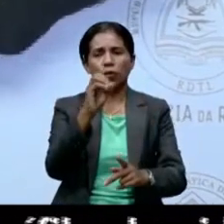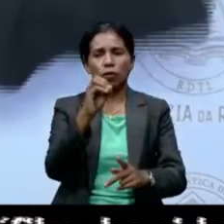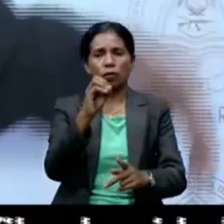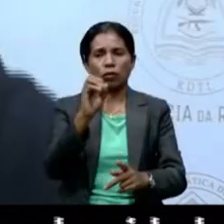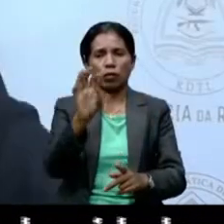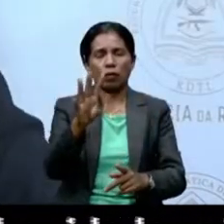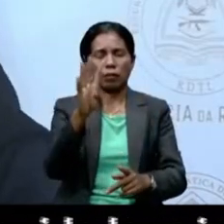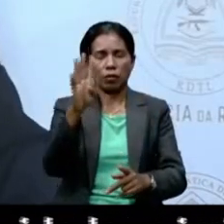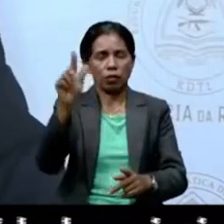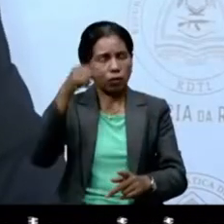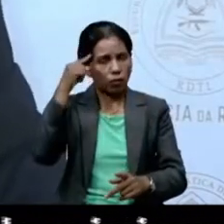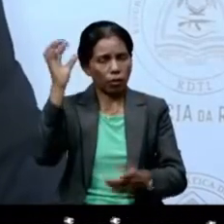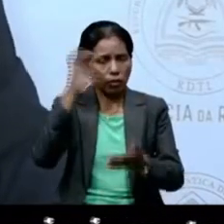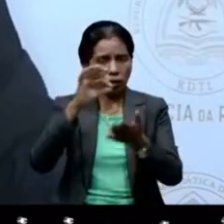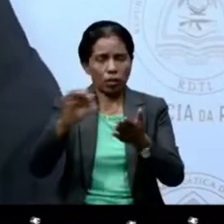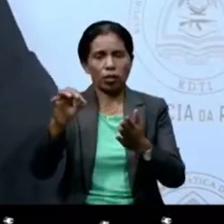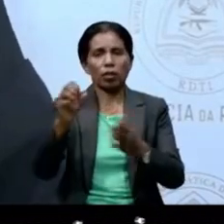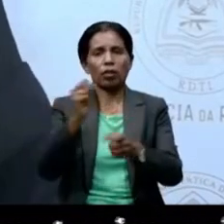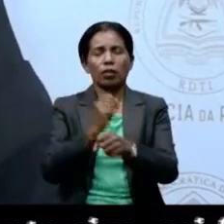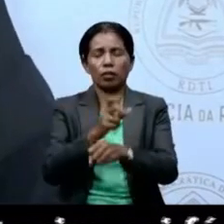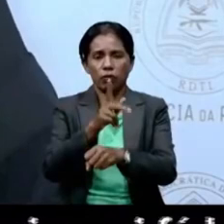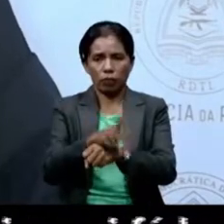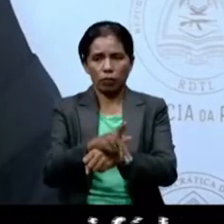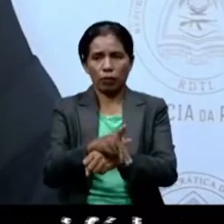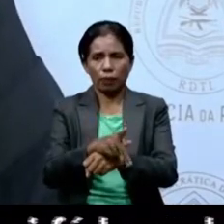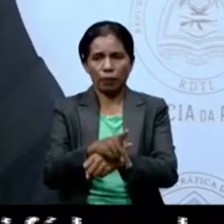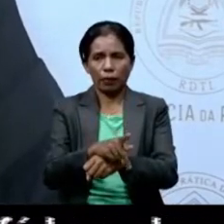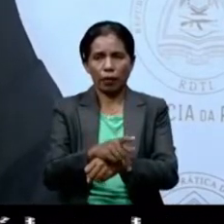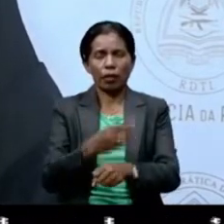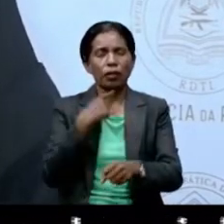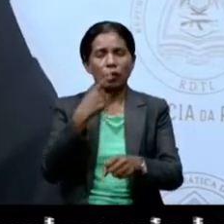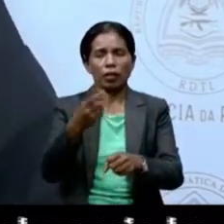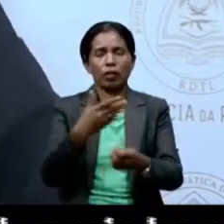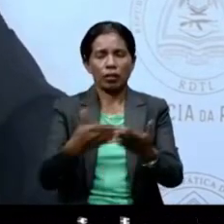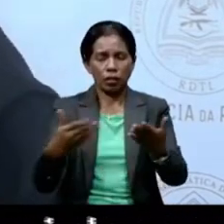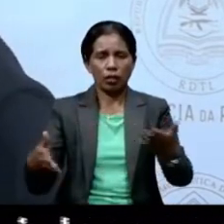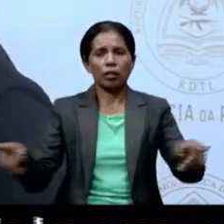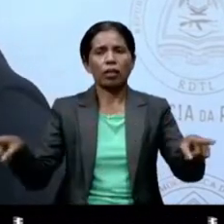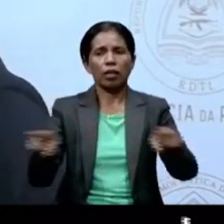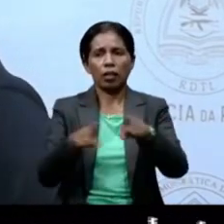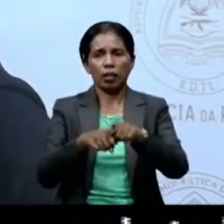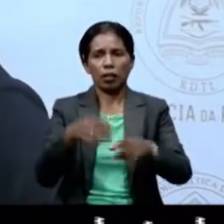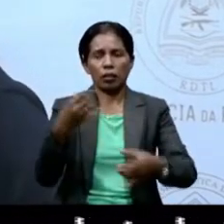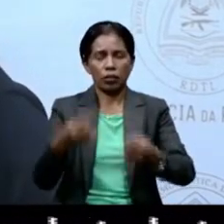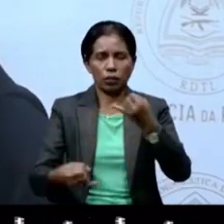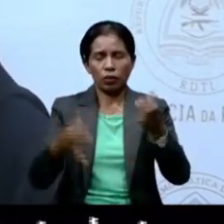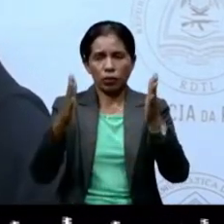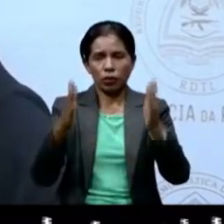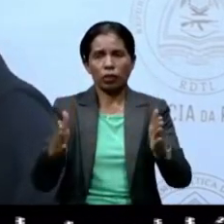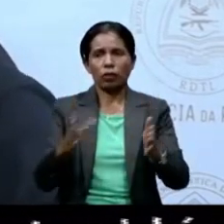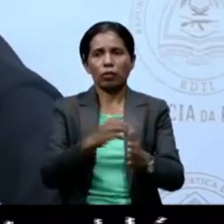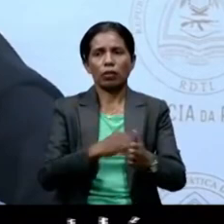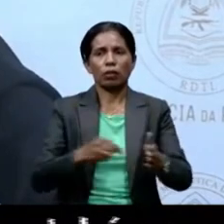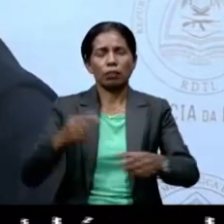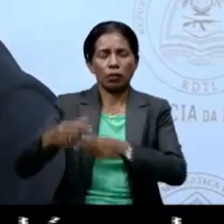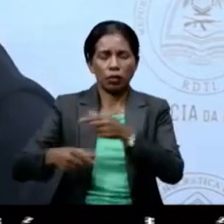governo sai secretário de Estado de Sofope, ele vê temos sessões nem nesse vale juízes sira, mas que